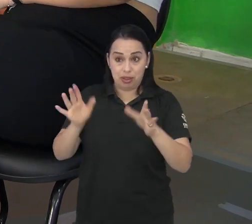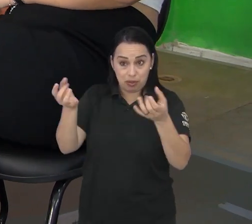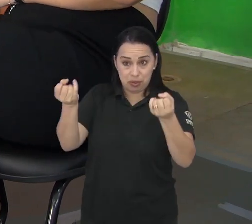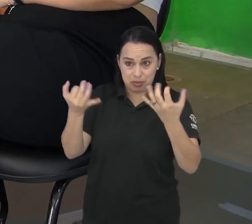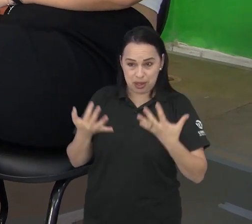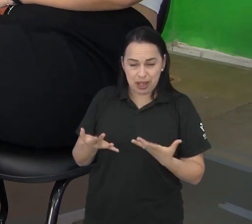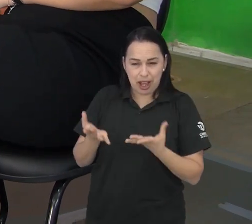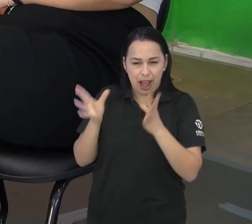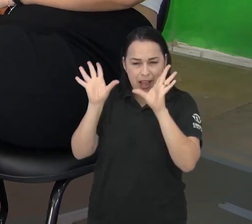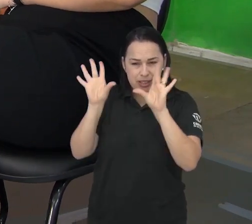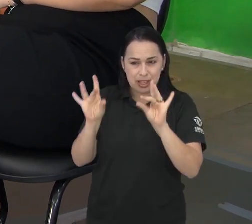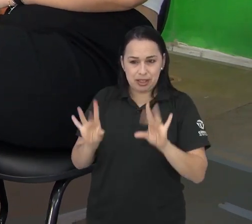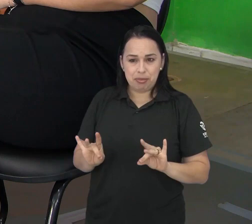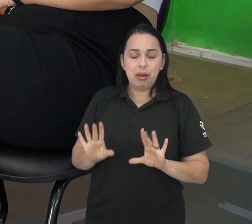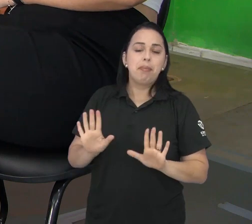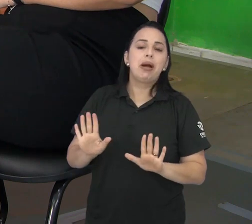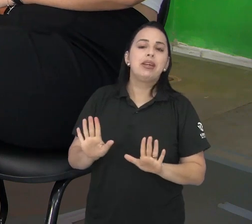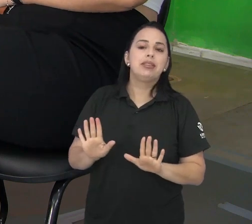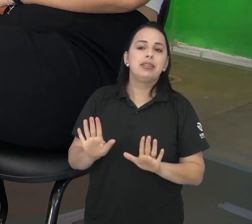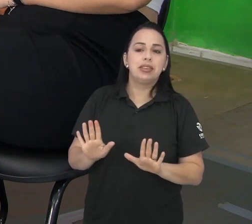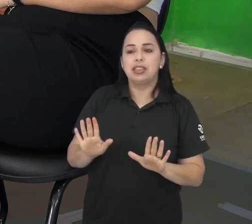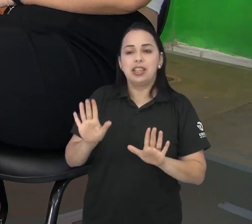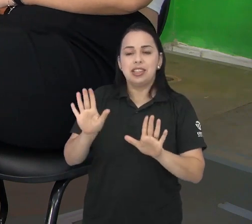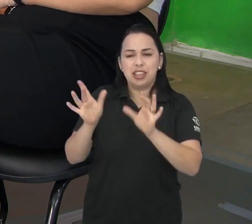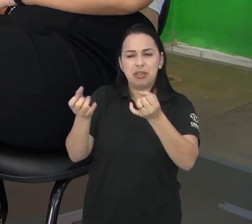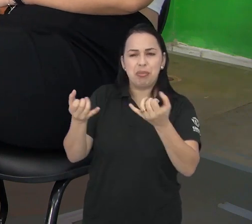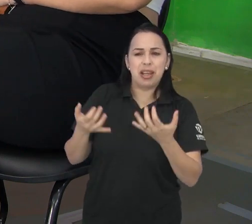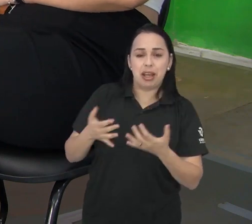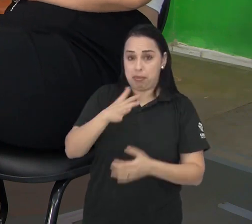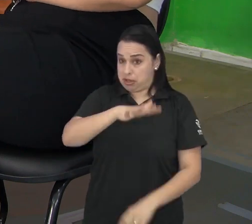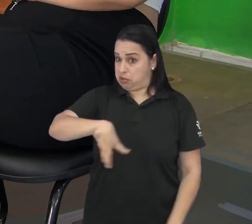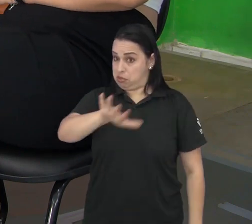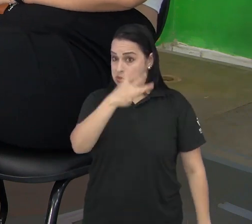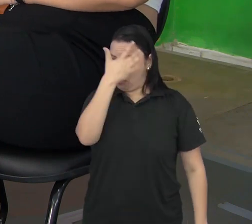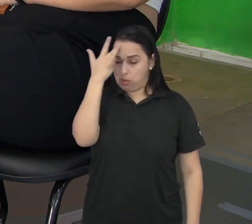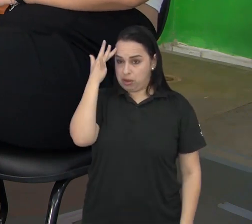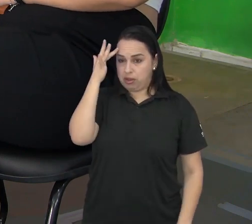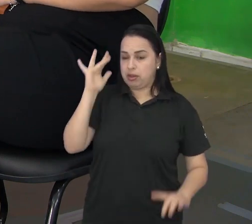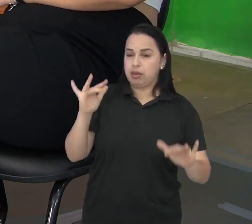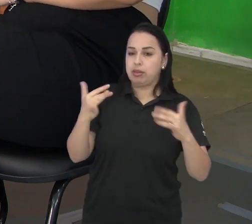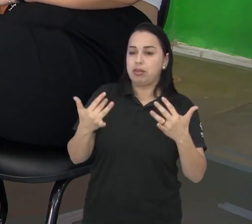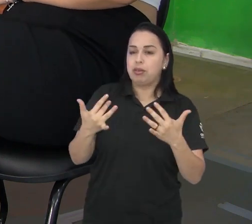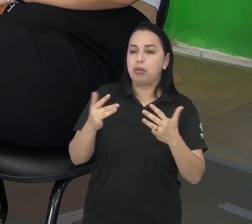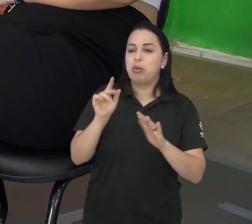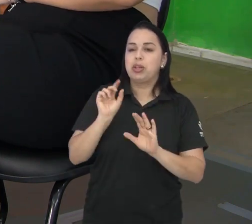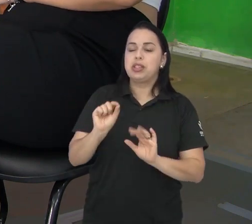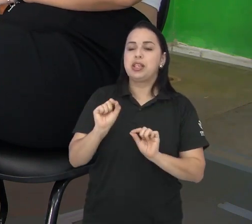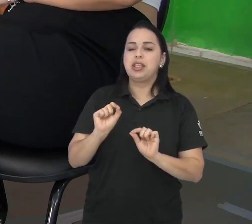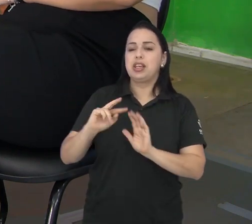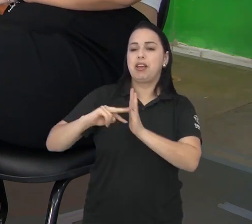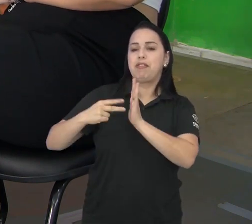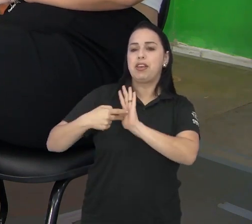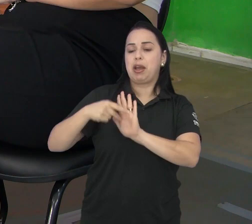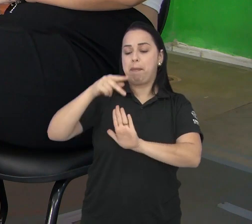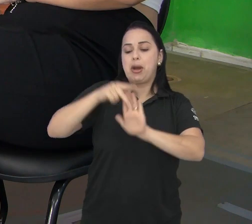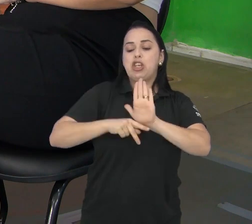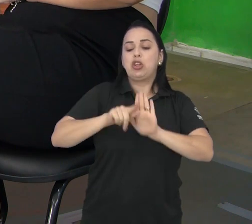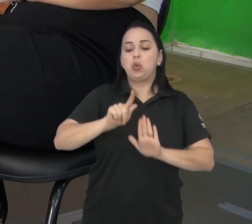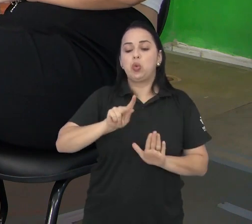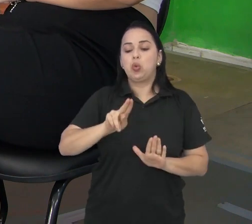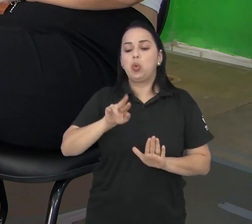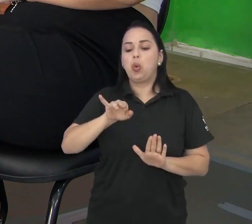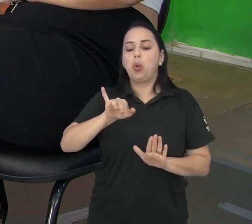entrar nos detalhes, né, do Move e tal, mas tem como você explicar para o pessoal até o que é o Projeto Guri, para o pessoal